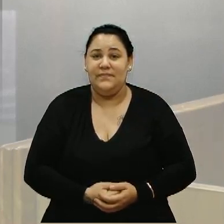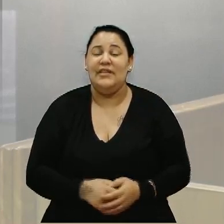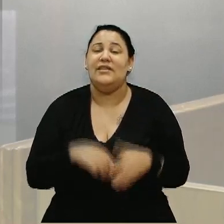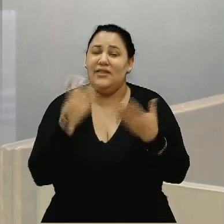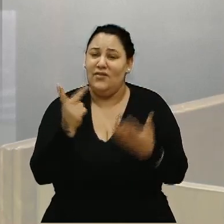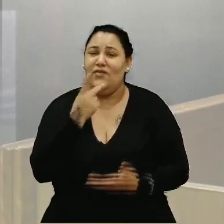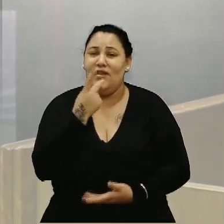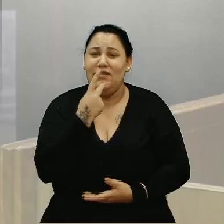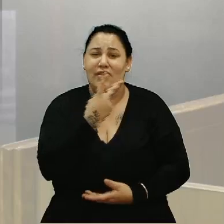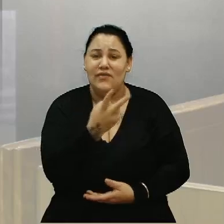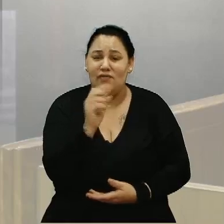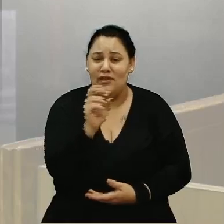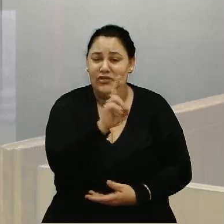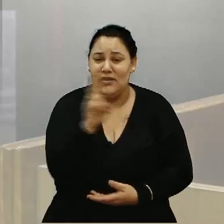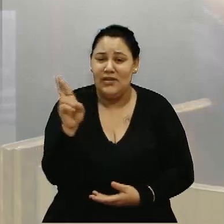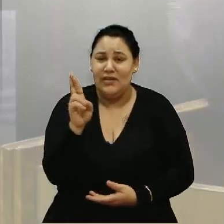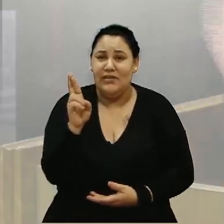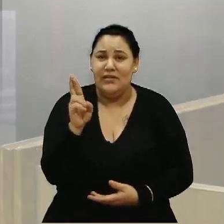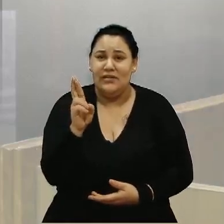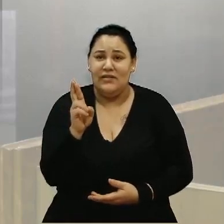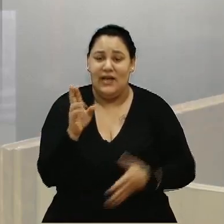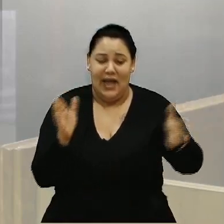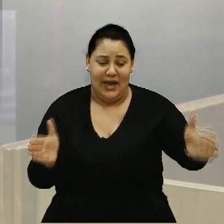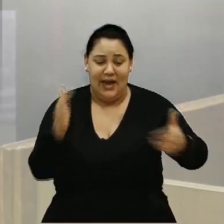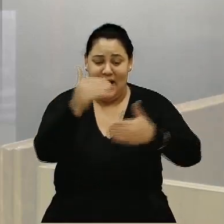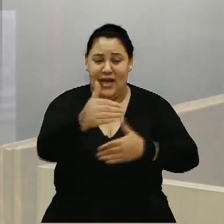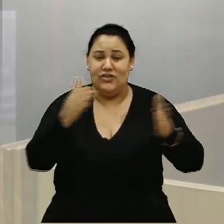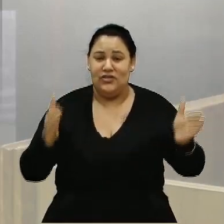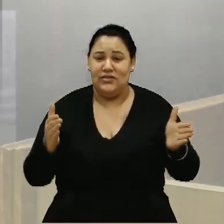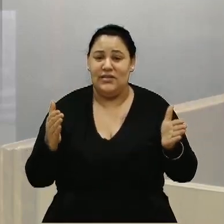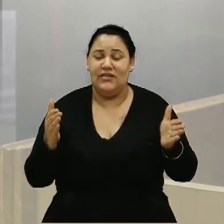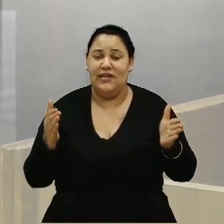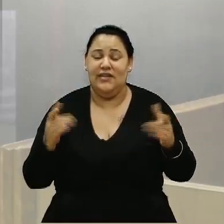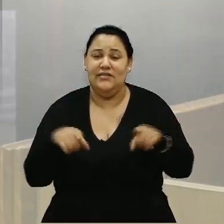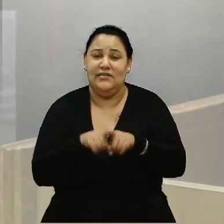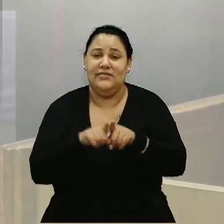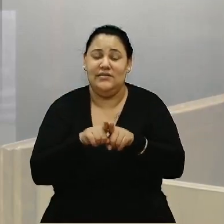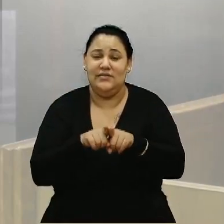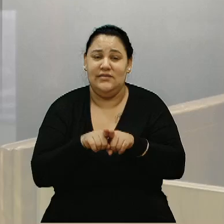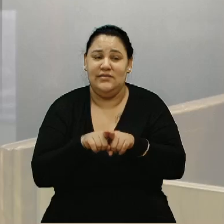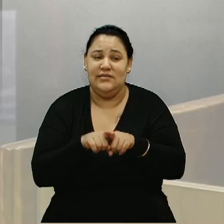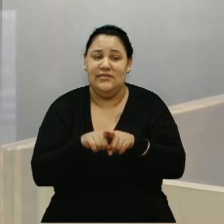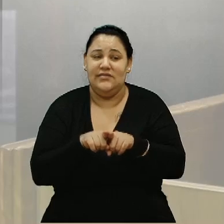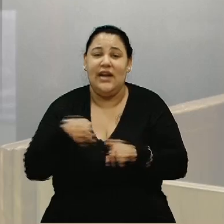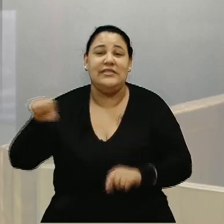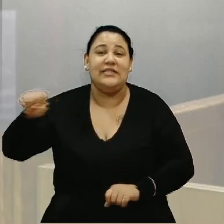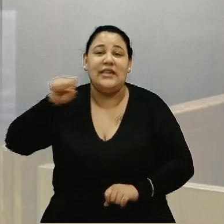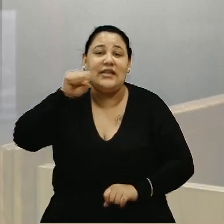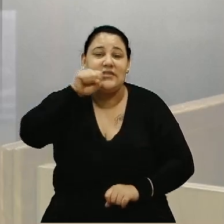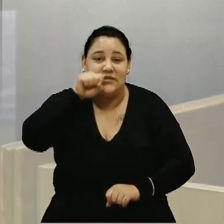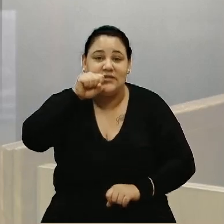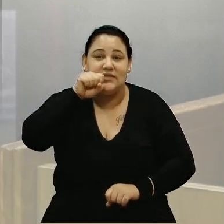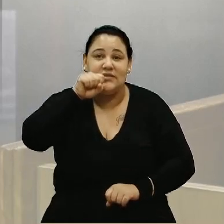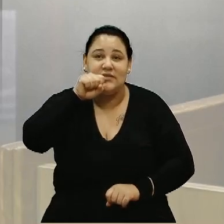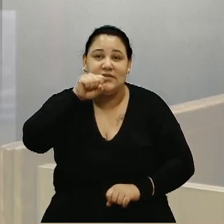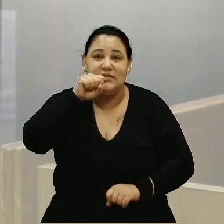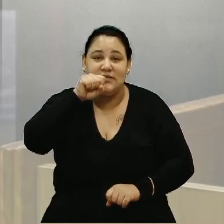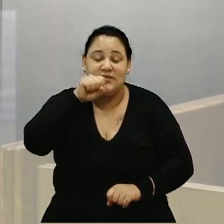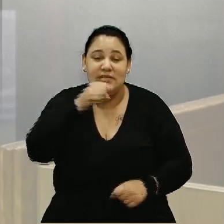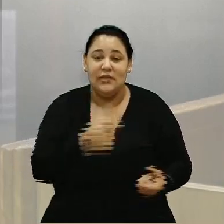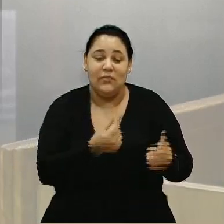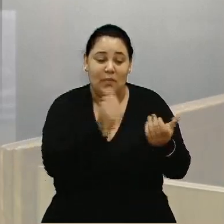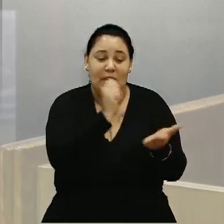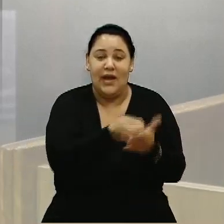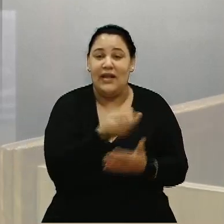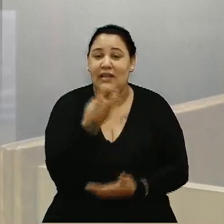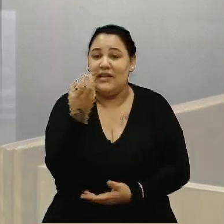em R$20 a caixa de cenoura para o agricultor nosso aqui, aonde que o custo da caixa é R$38.